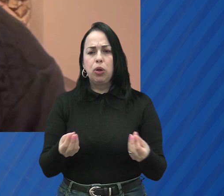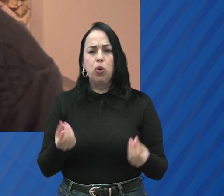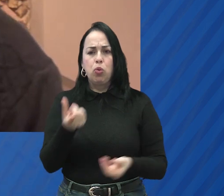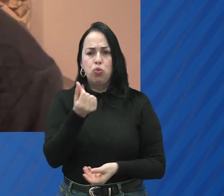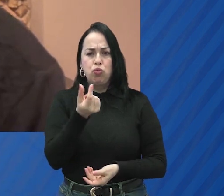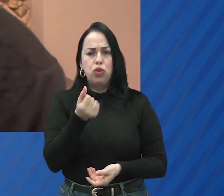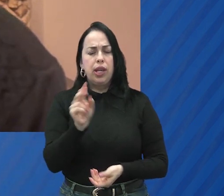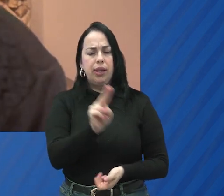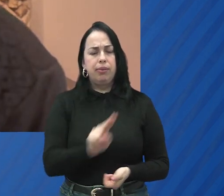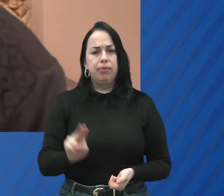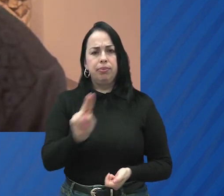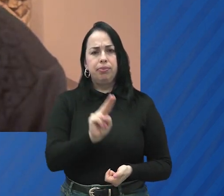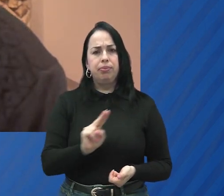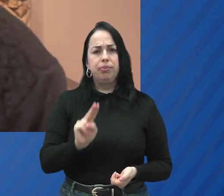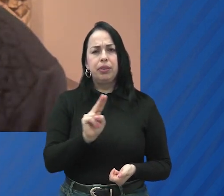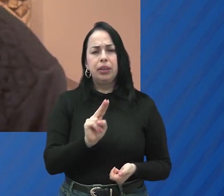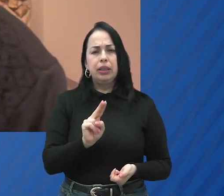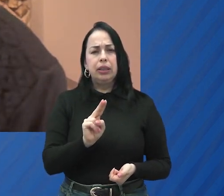dinheiro